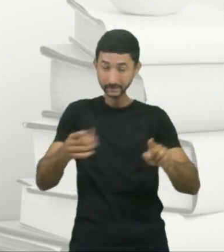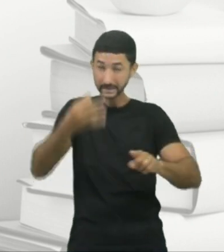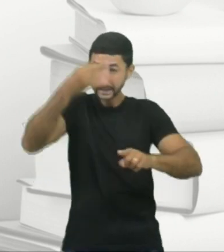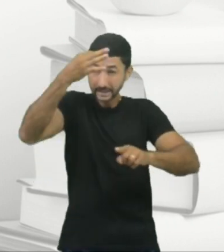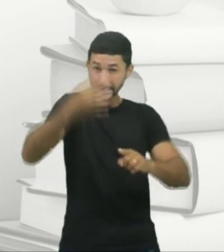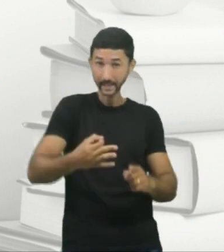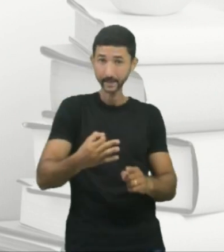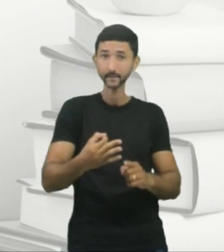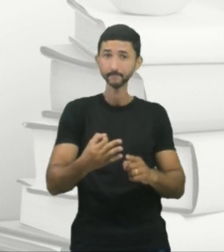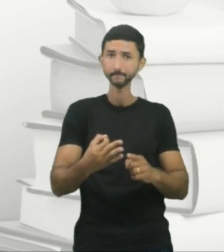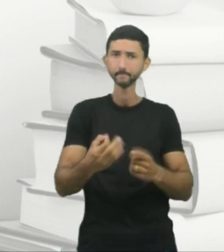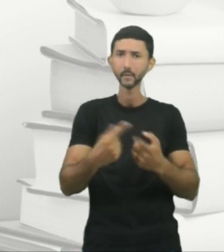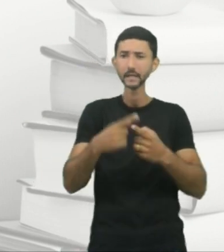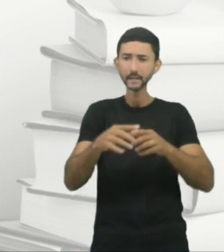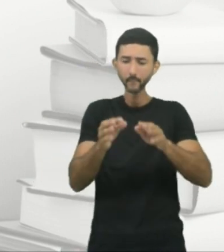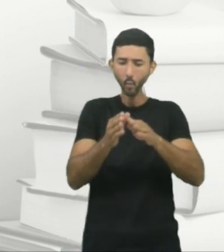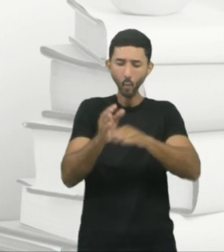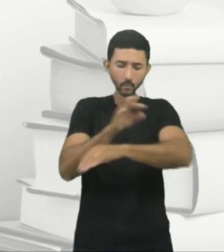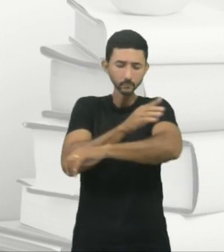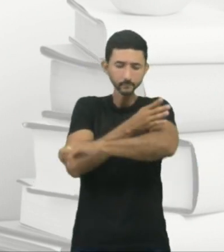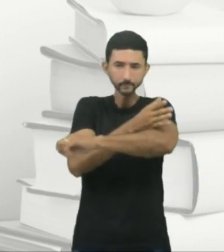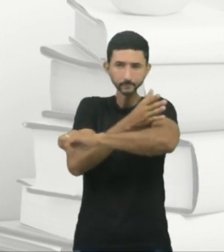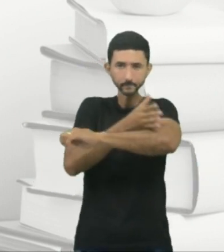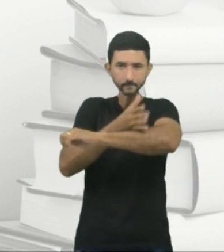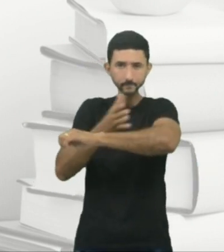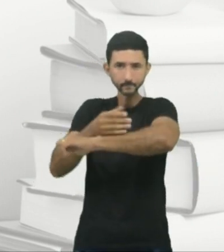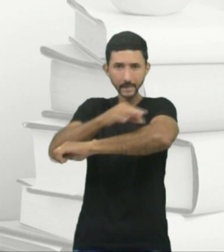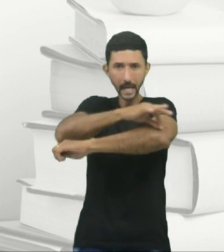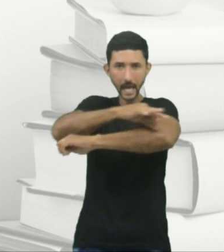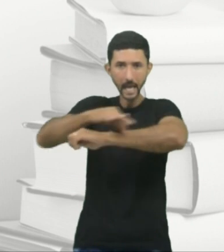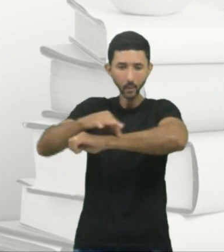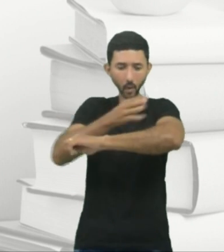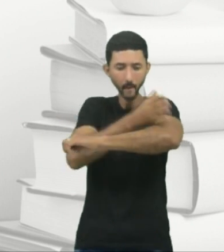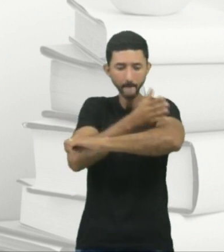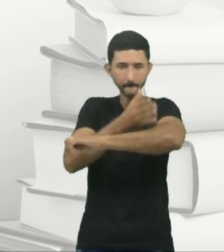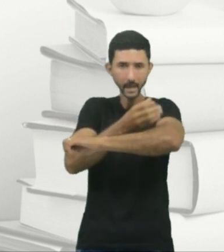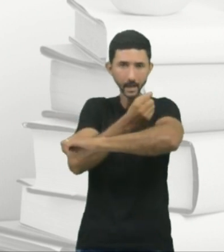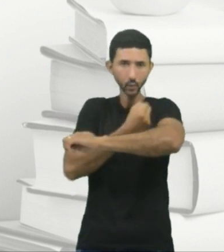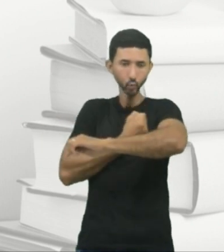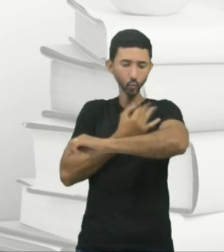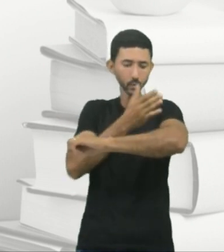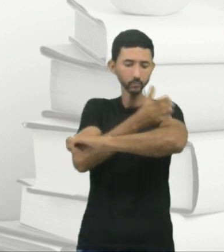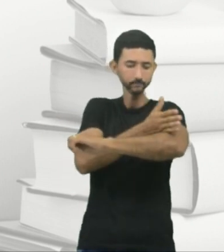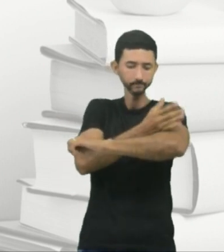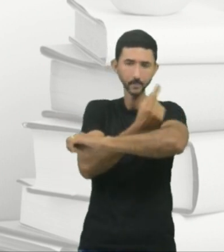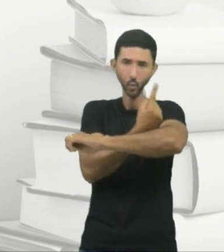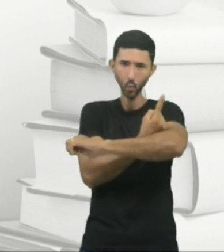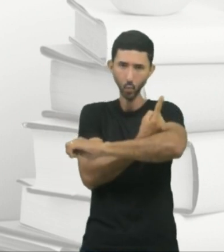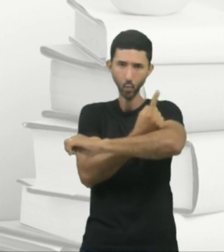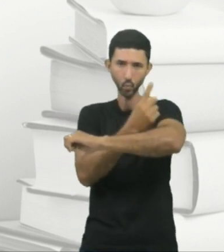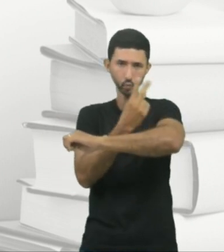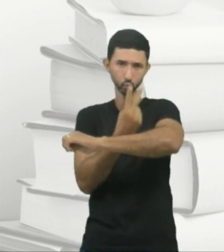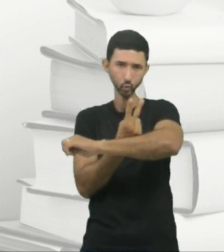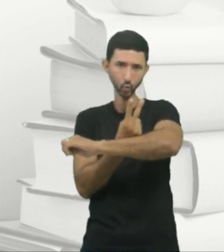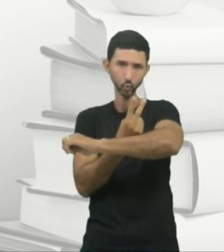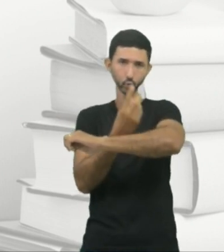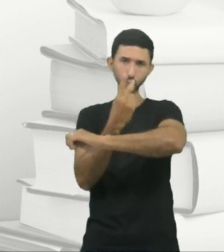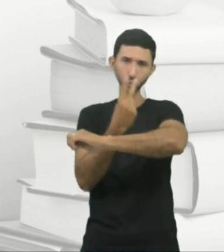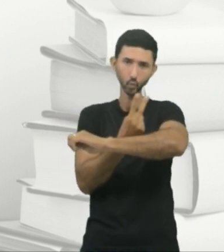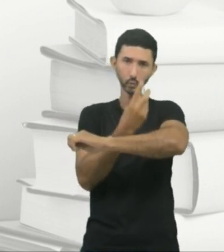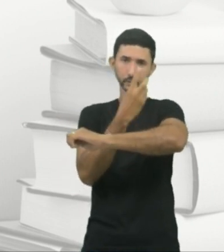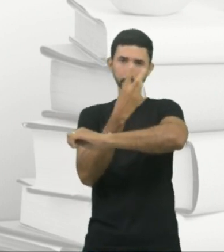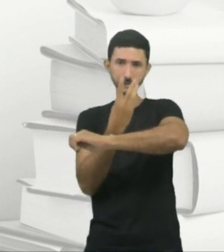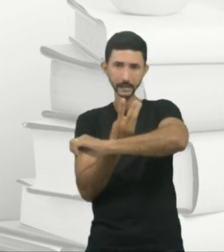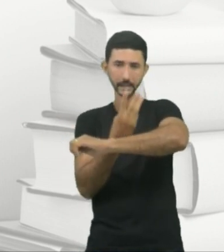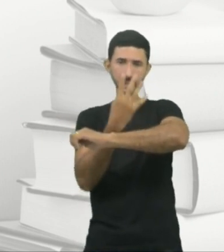precisão, porque a distância de um número para o outro é a mesma. A distância de 1 centímetro para 2, de 2